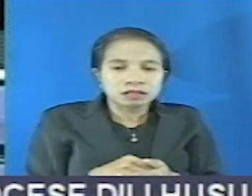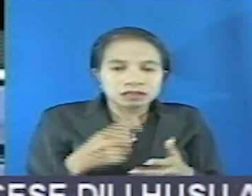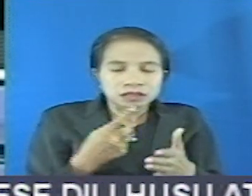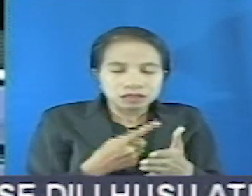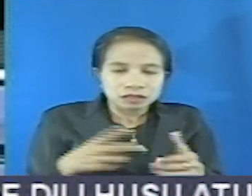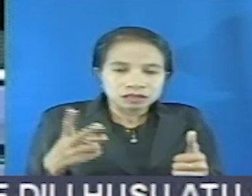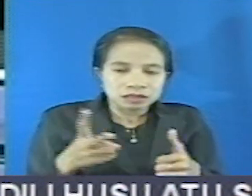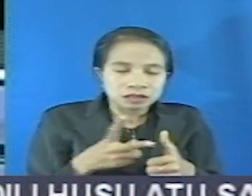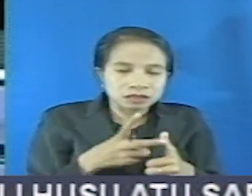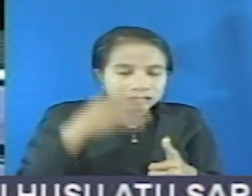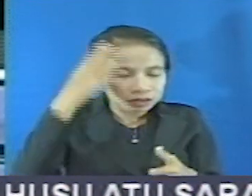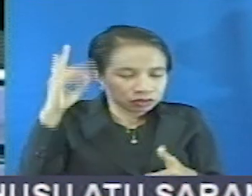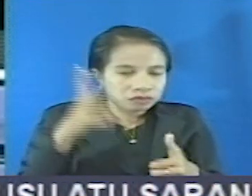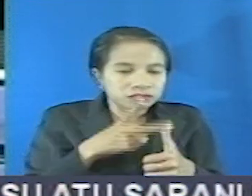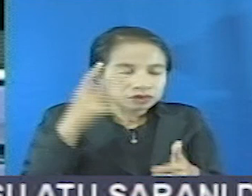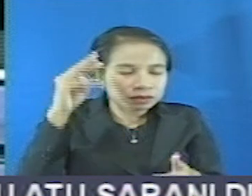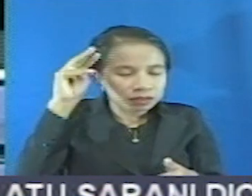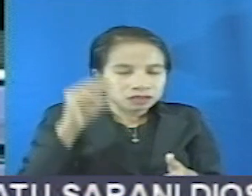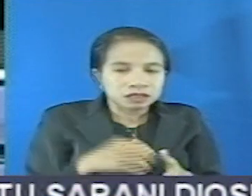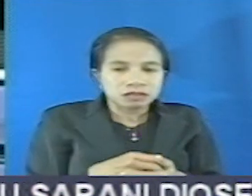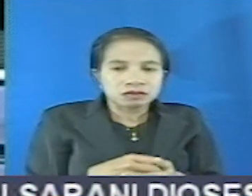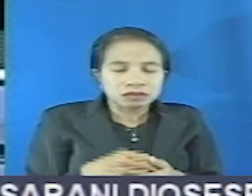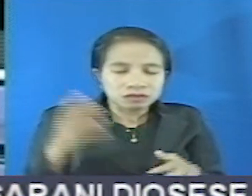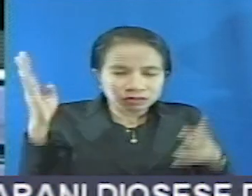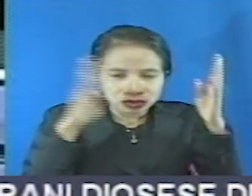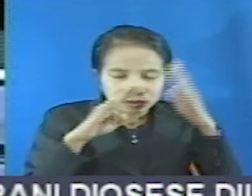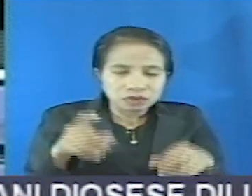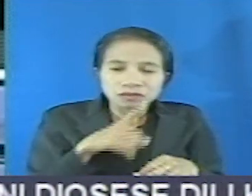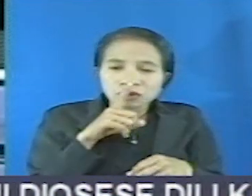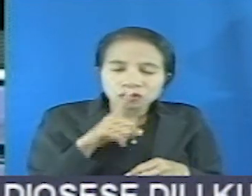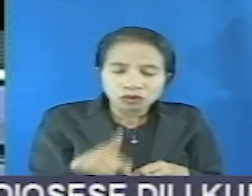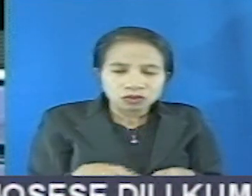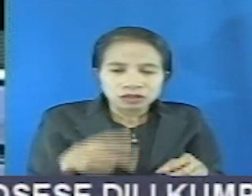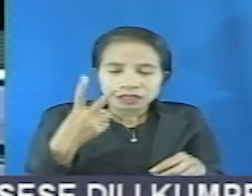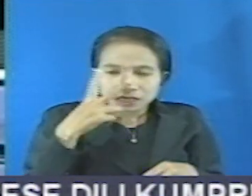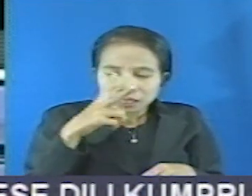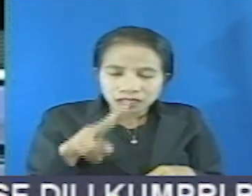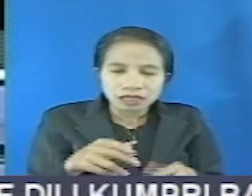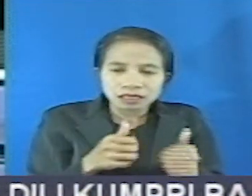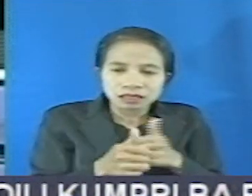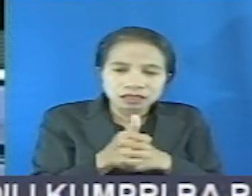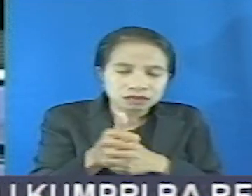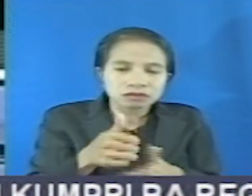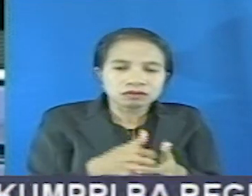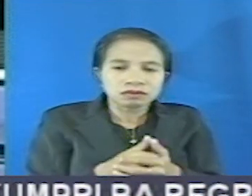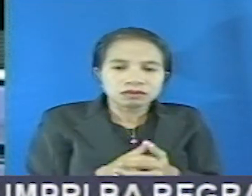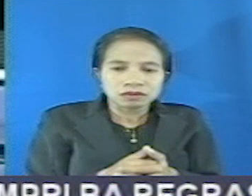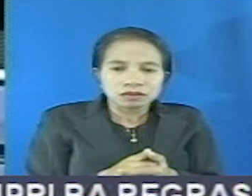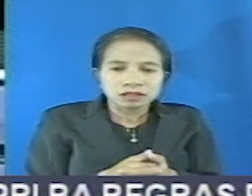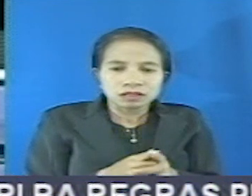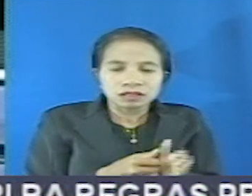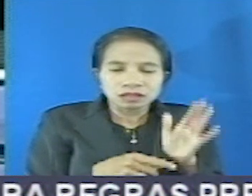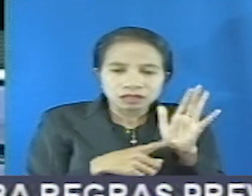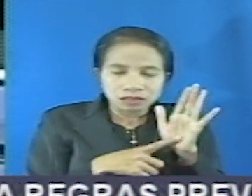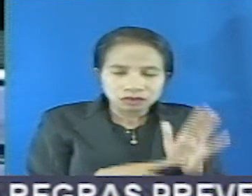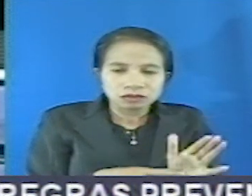ministro interior nia ita hare katak atuação ida nebe lolos tem ki hare ba regra sira nebe aplique ia ita